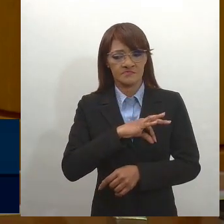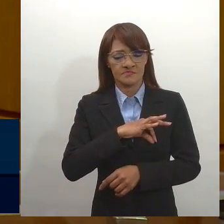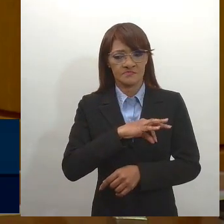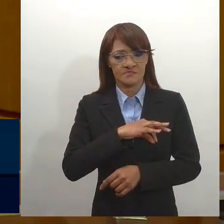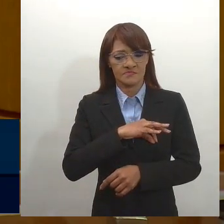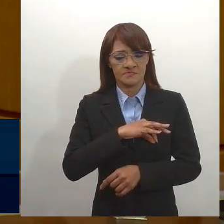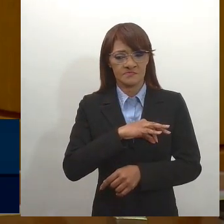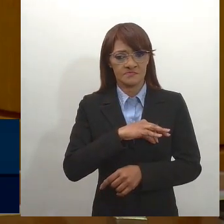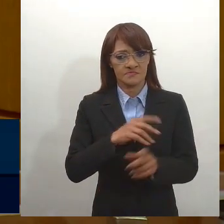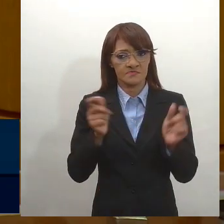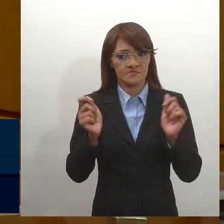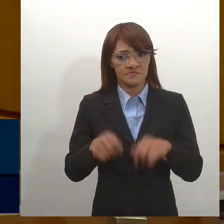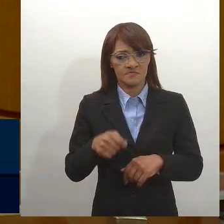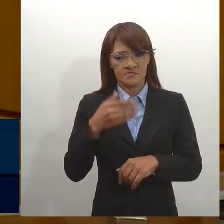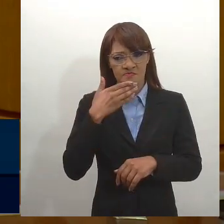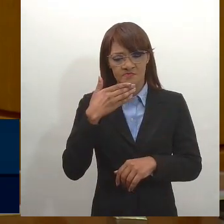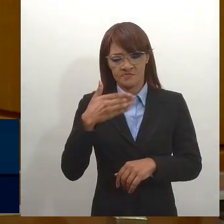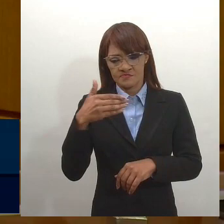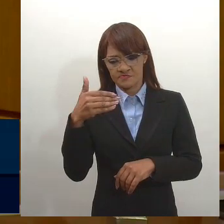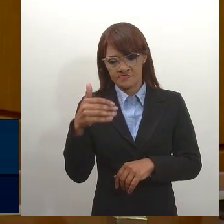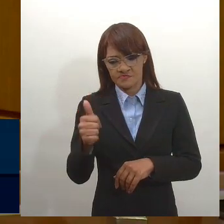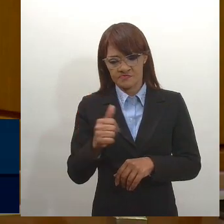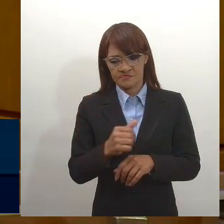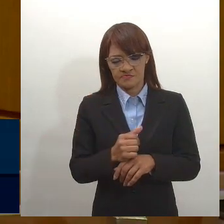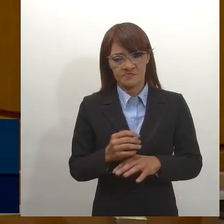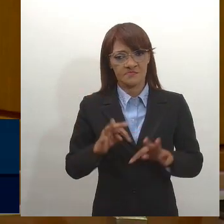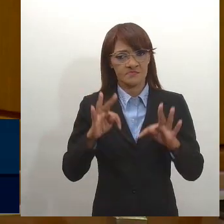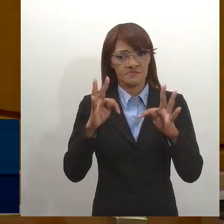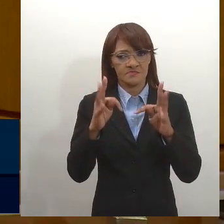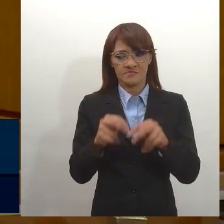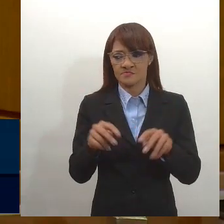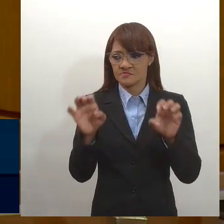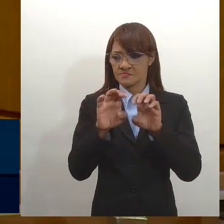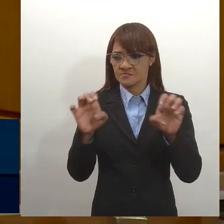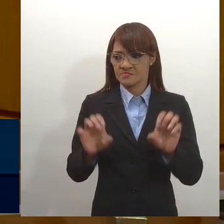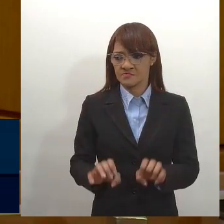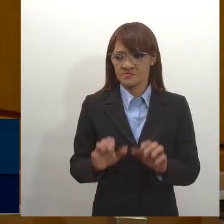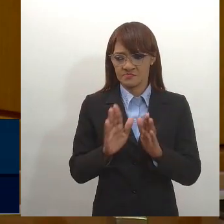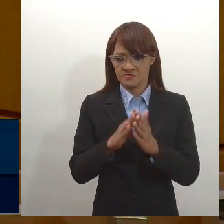estruturas nas escolas. A categoria reclama,